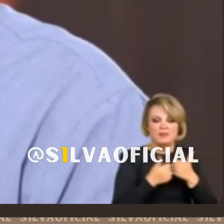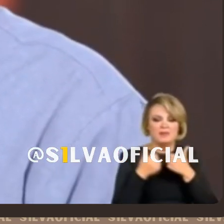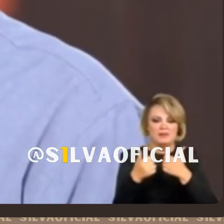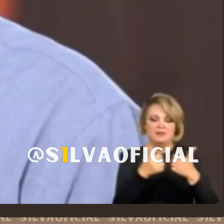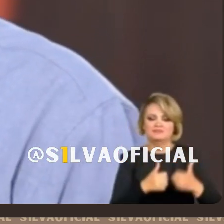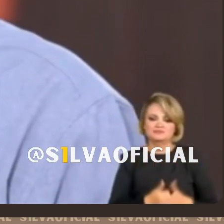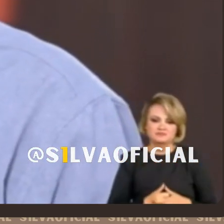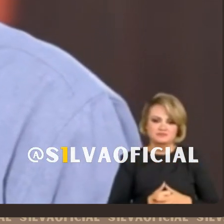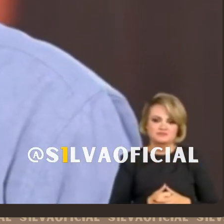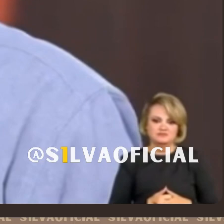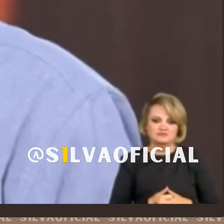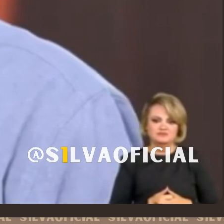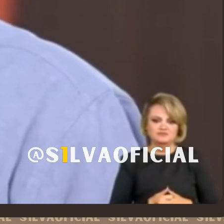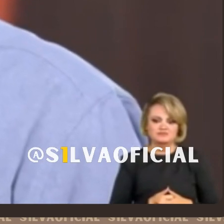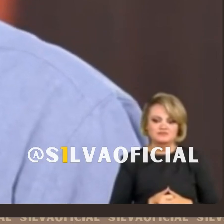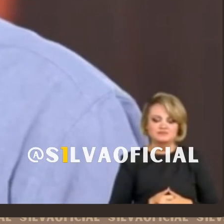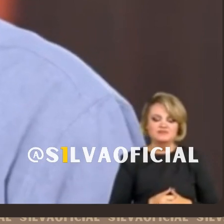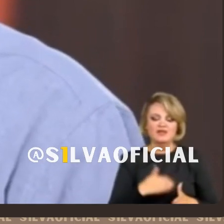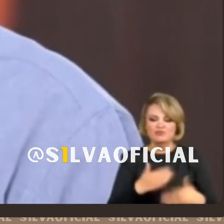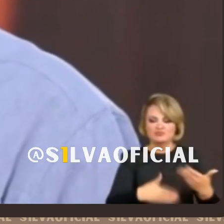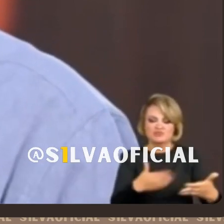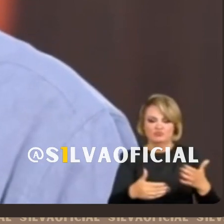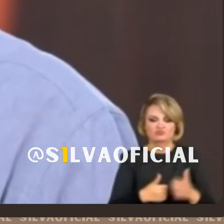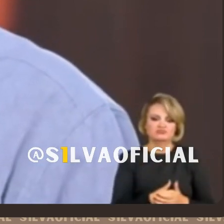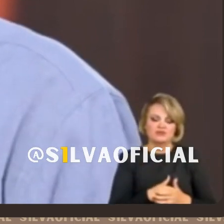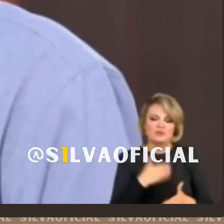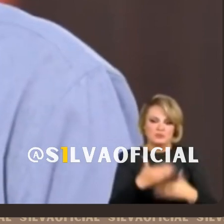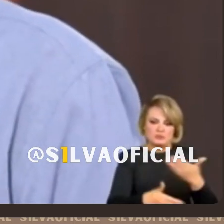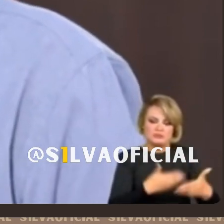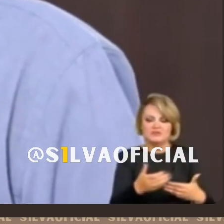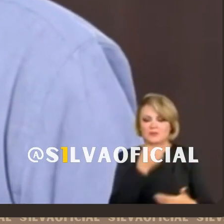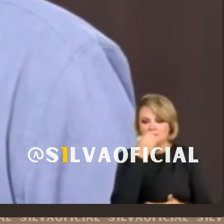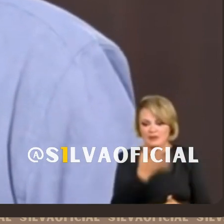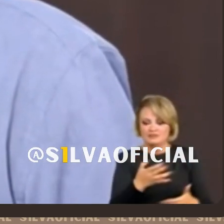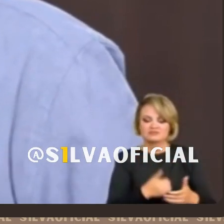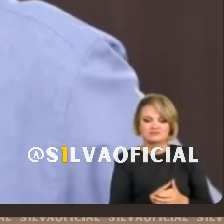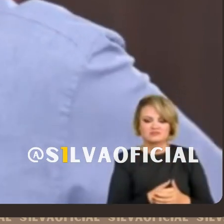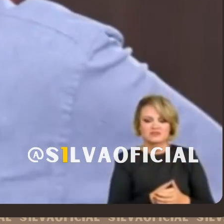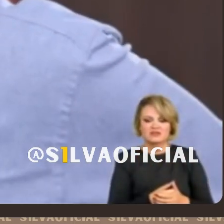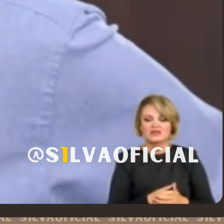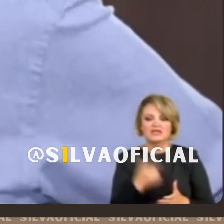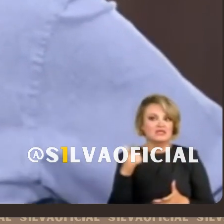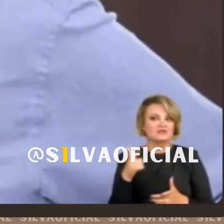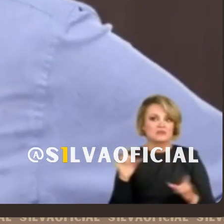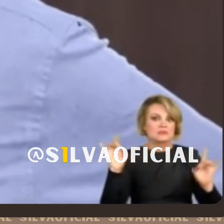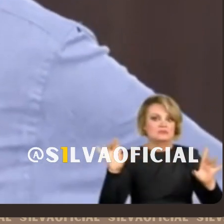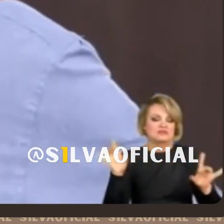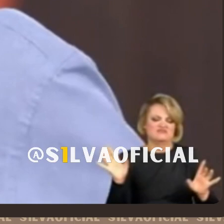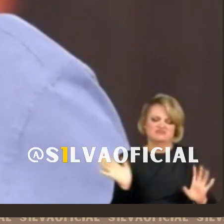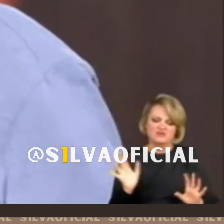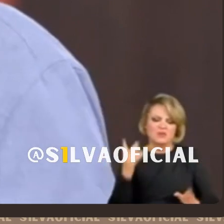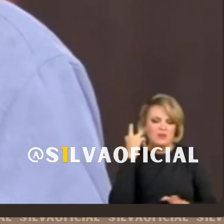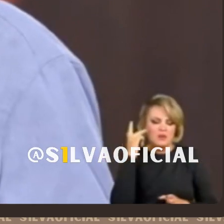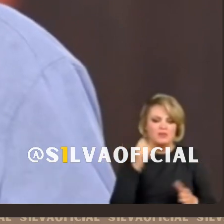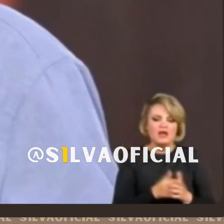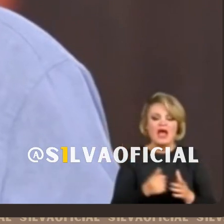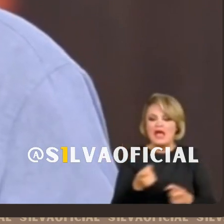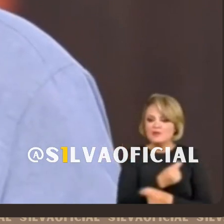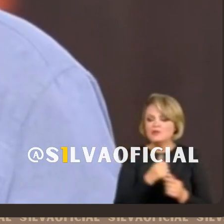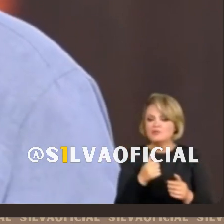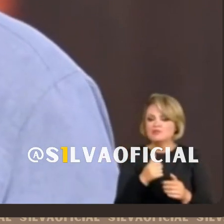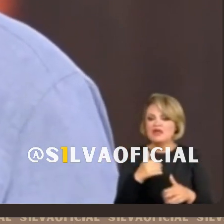É um ciclo vicioso que não tem muito milagre. A economia não cresce quando não se distribui. Se